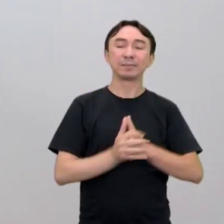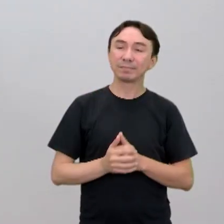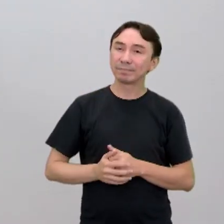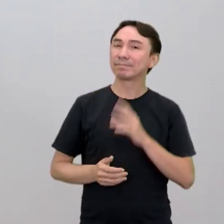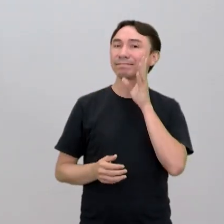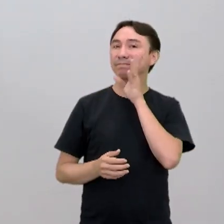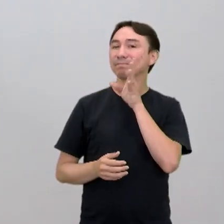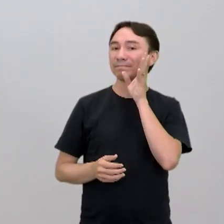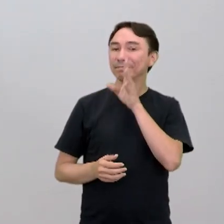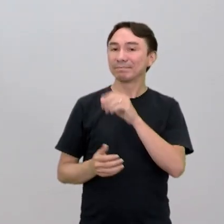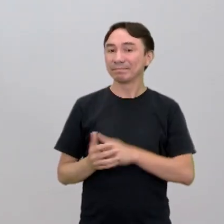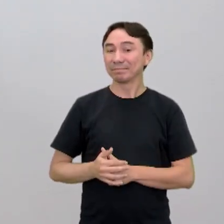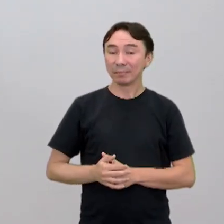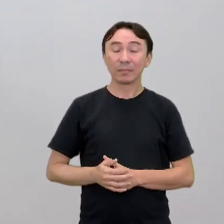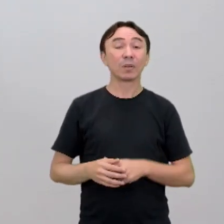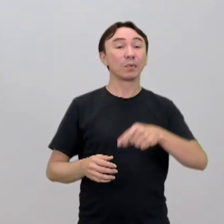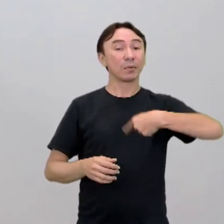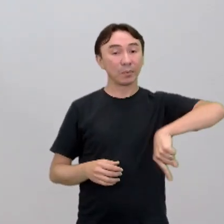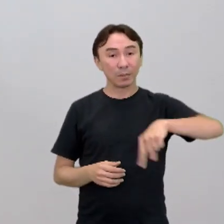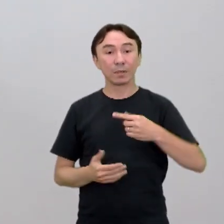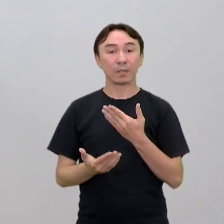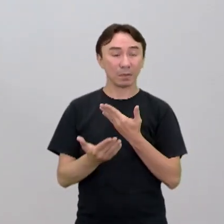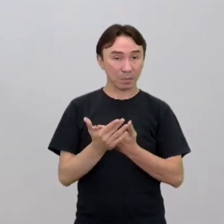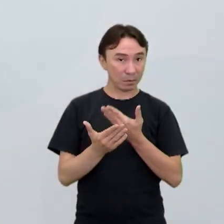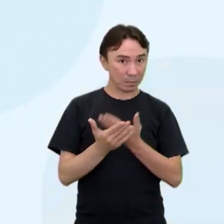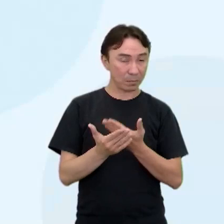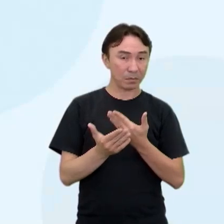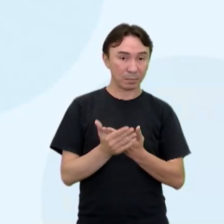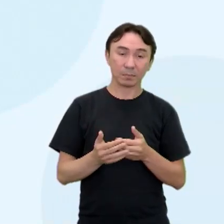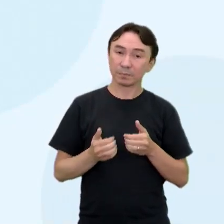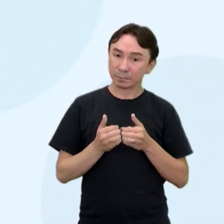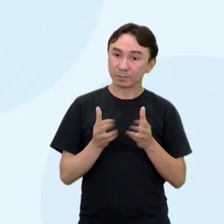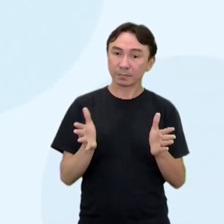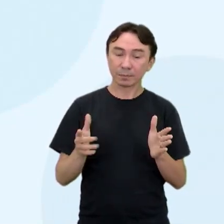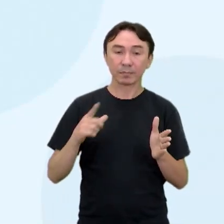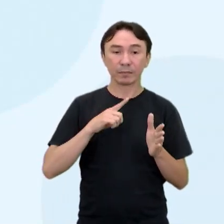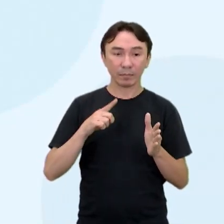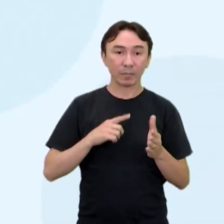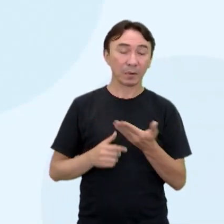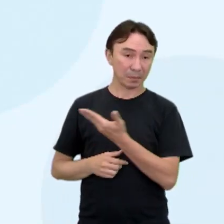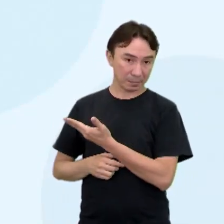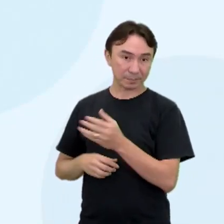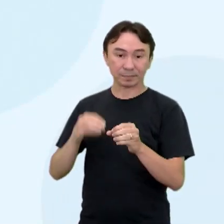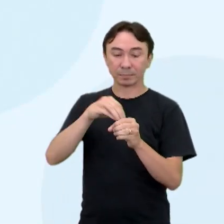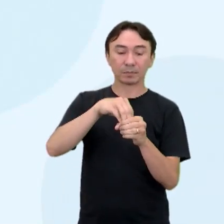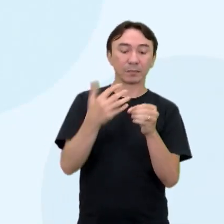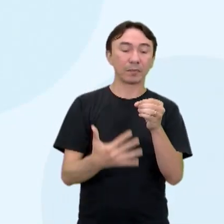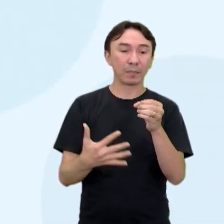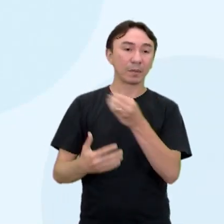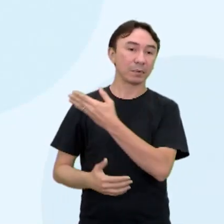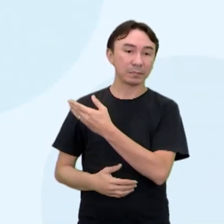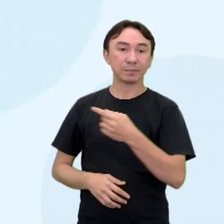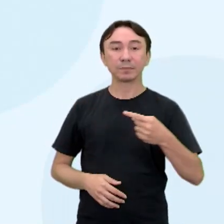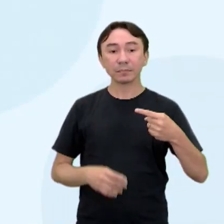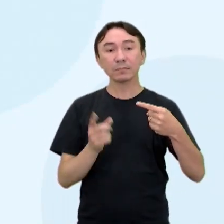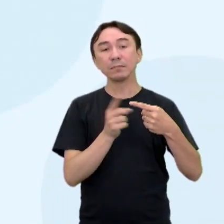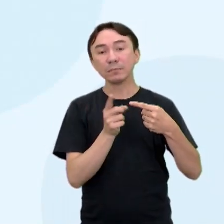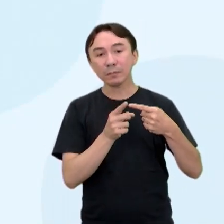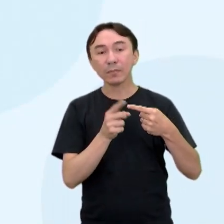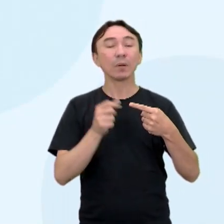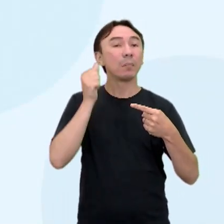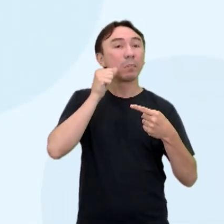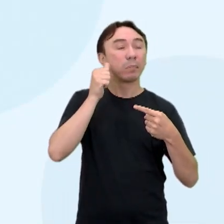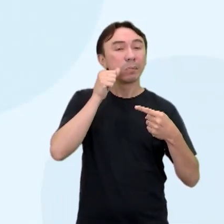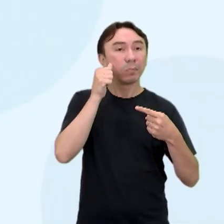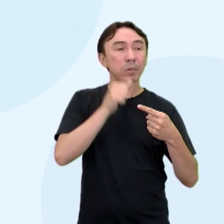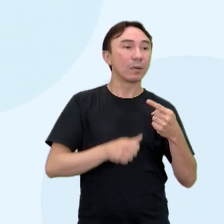aí, começamos, né, a nossa aula, então vou mostrar o conteúdo da aula de hoje. Olha só, a mulher nos esportes, né? Então é a primeira coisa, pensar na mulher atleta